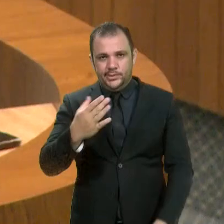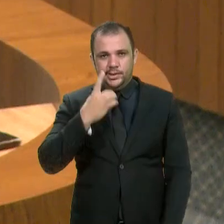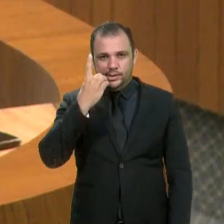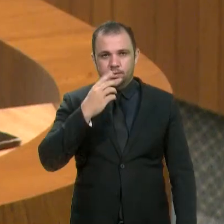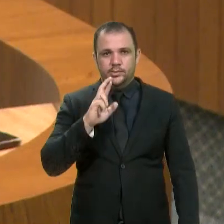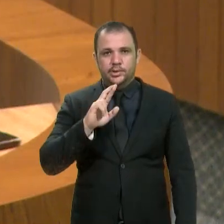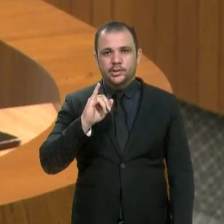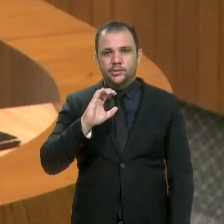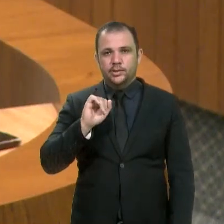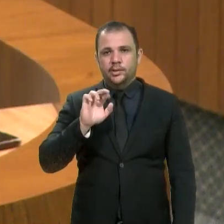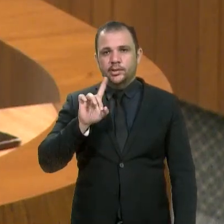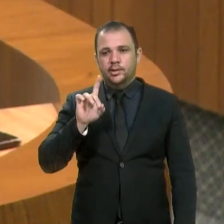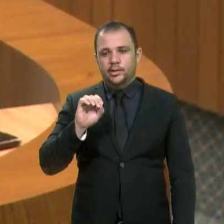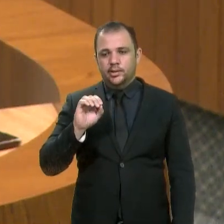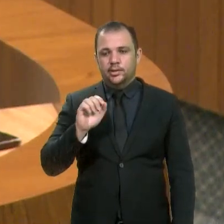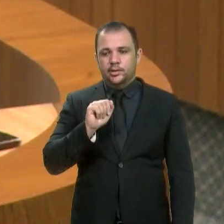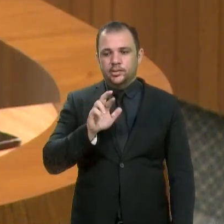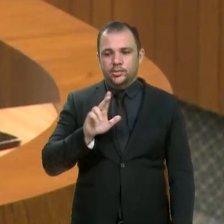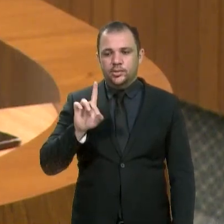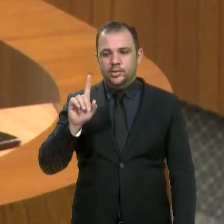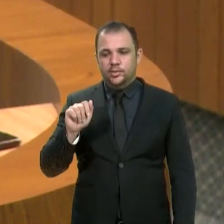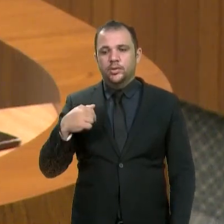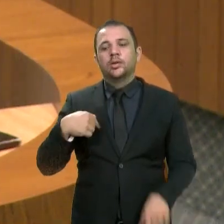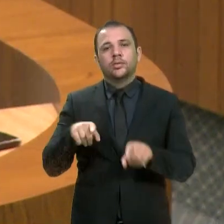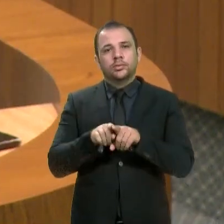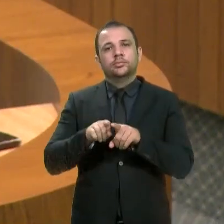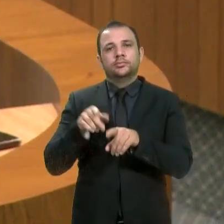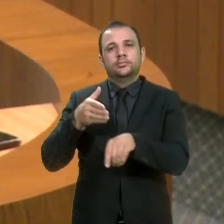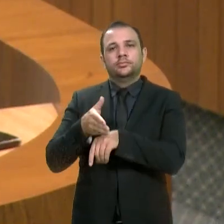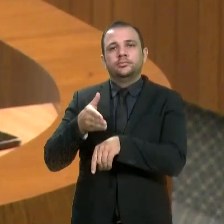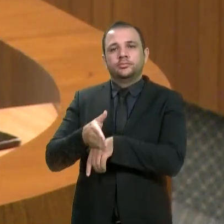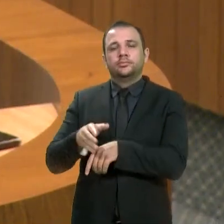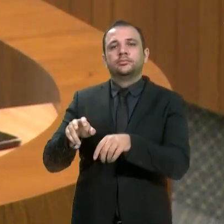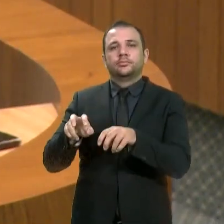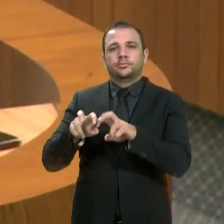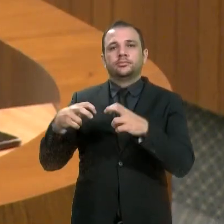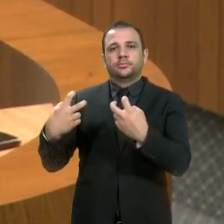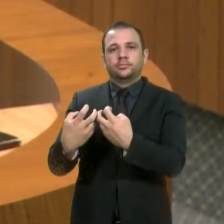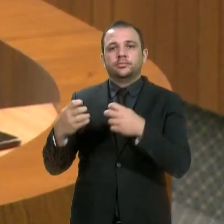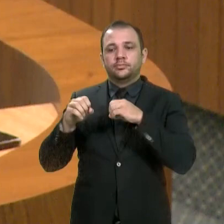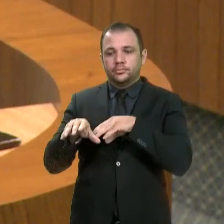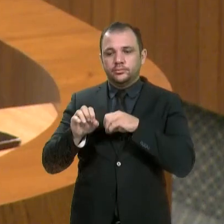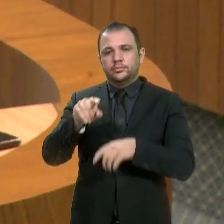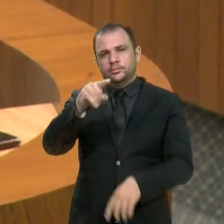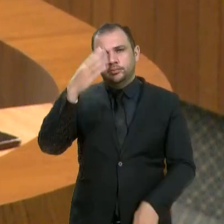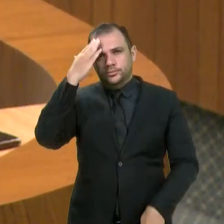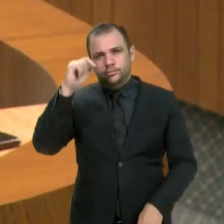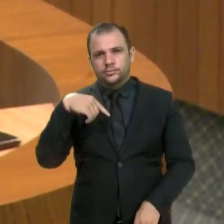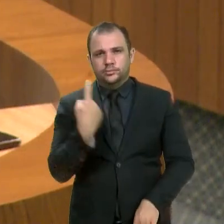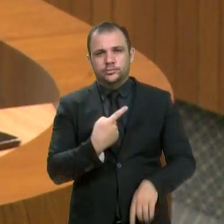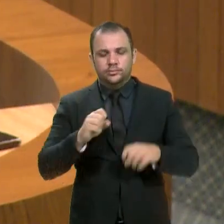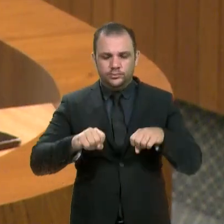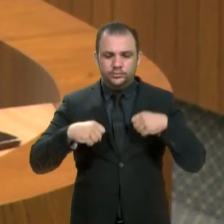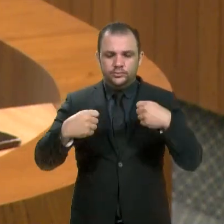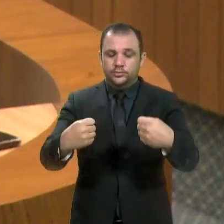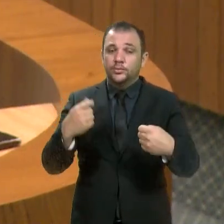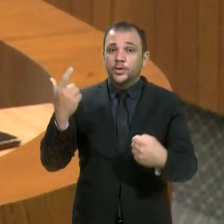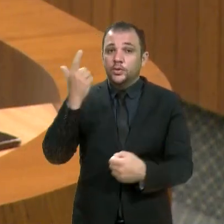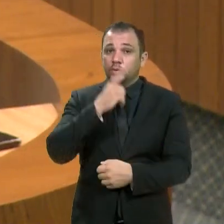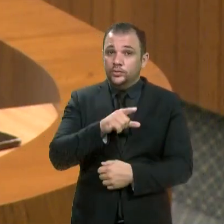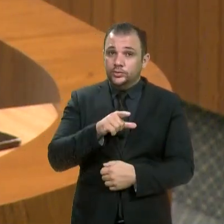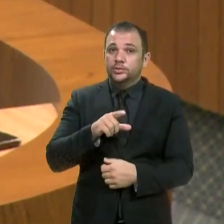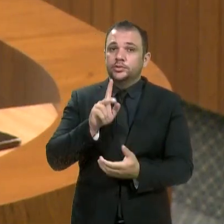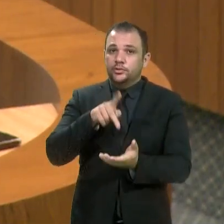Eu também, como membro efetivo da Comissão da Educação, e você sabe que nós temos lutado muito para que, de fato,